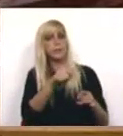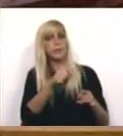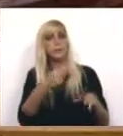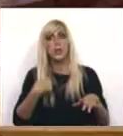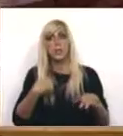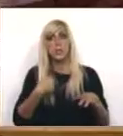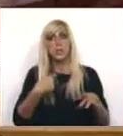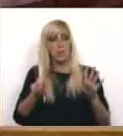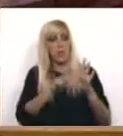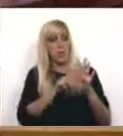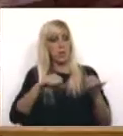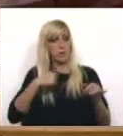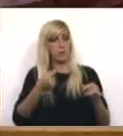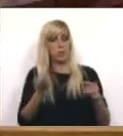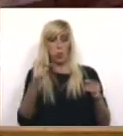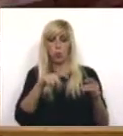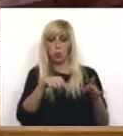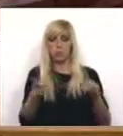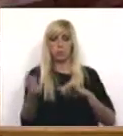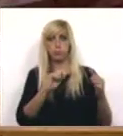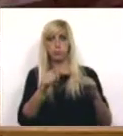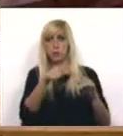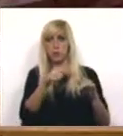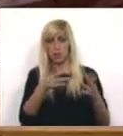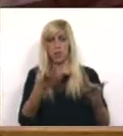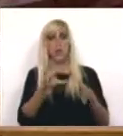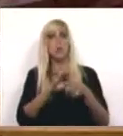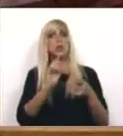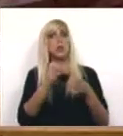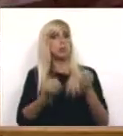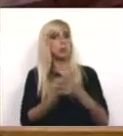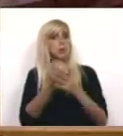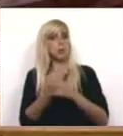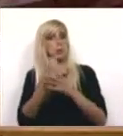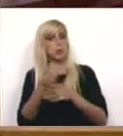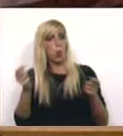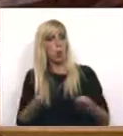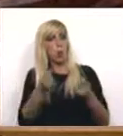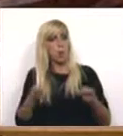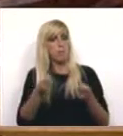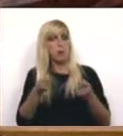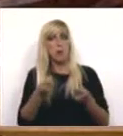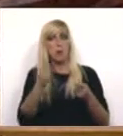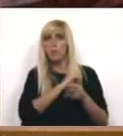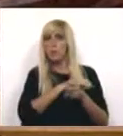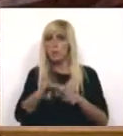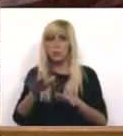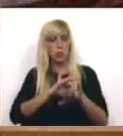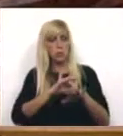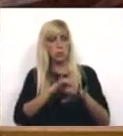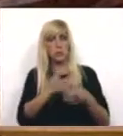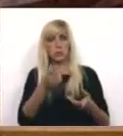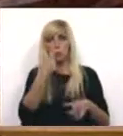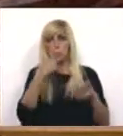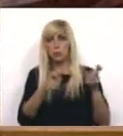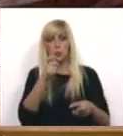iniciativa legislativa que os Verdes hoje trazem para discussão e que diz respeito à criação de uma campanha de formação e sensibilização dos cidadãos